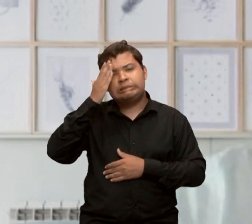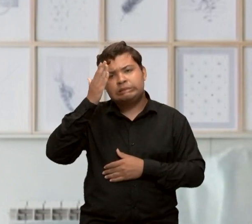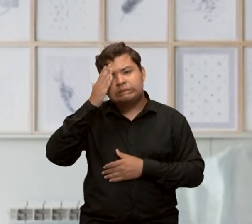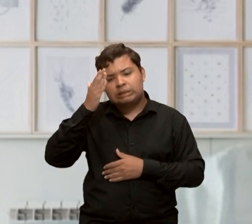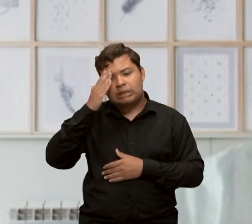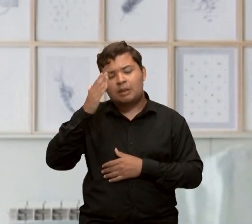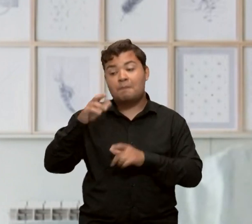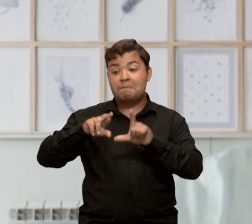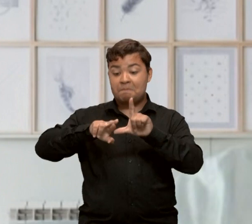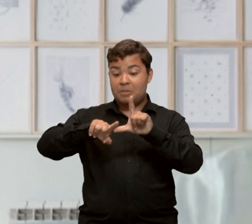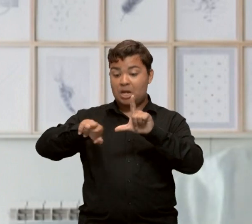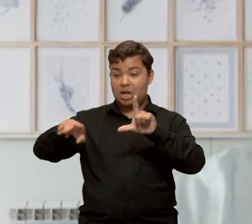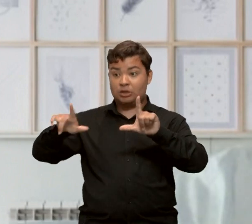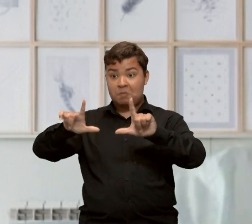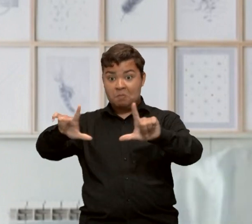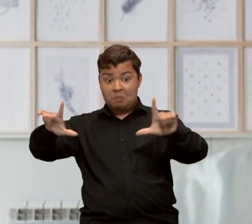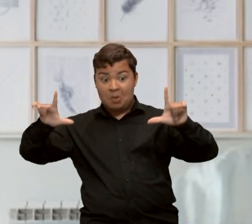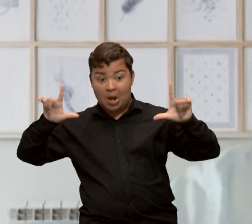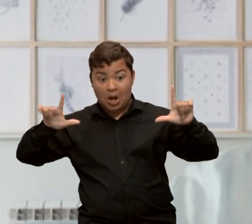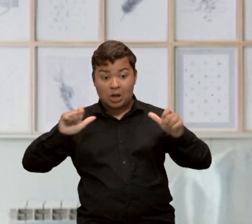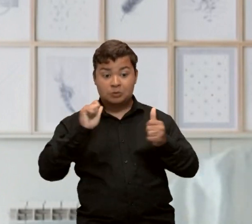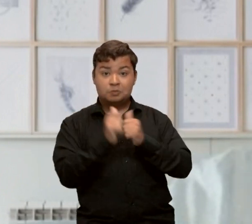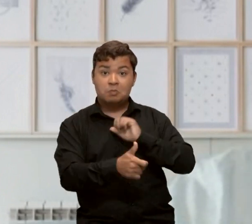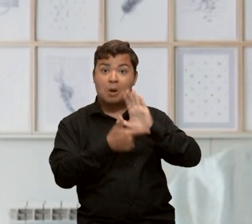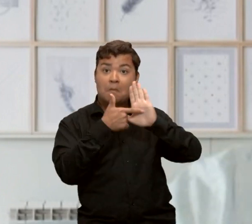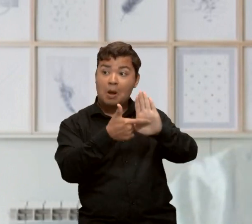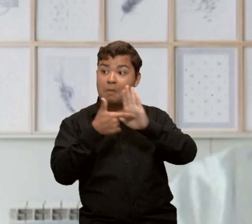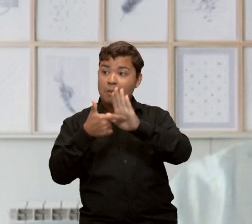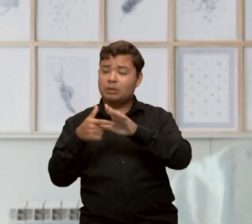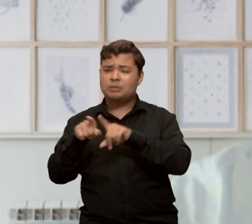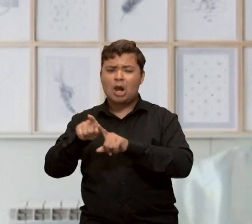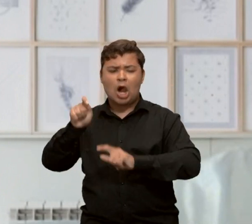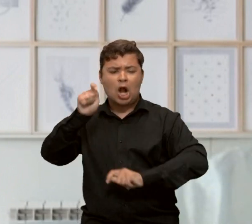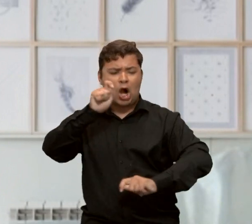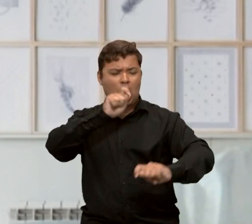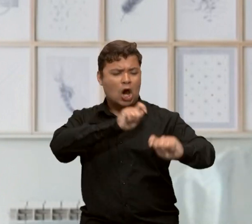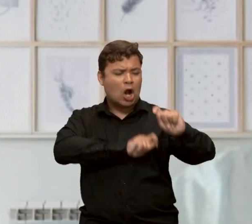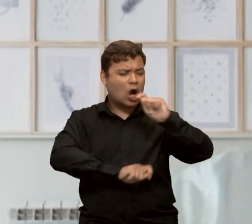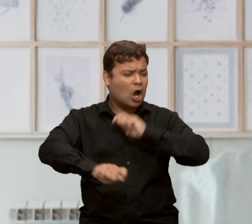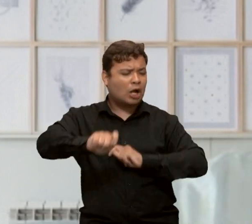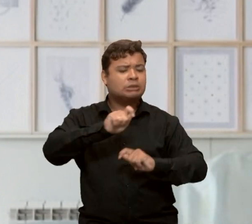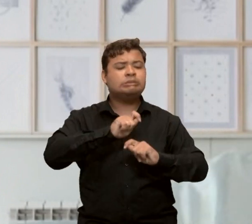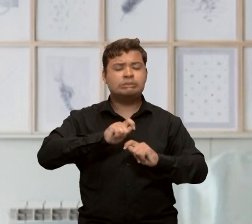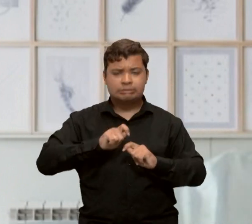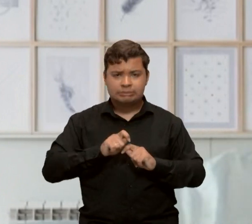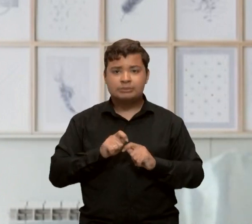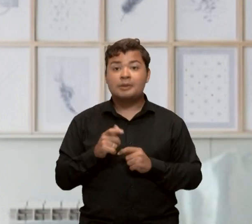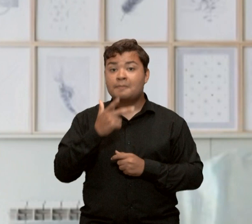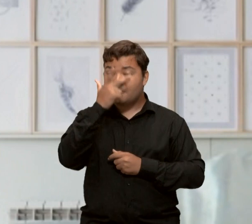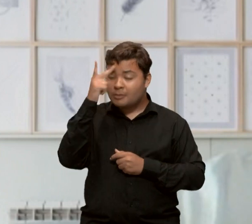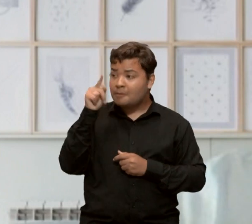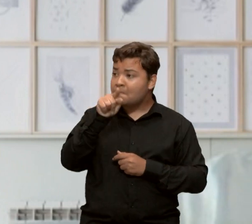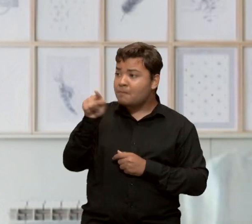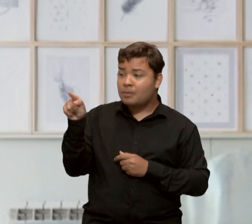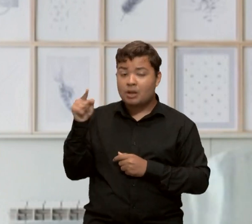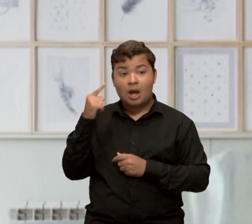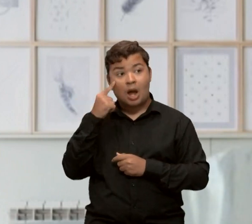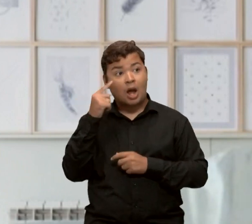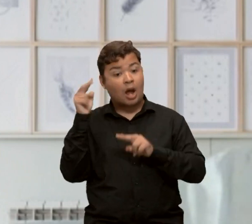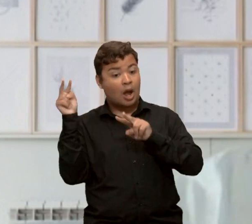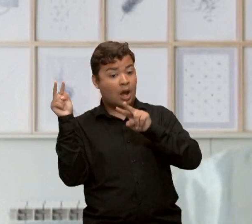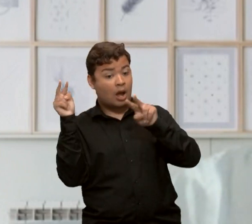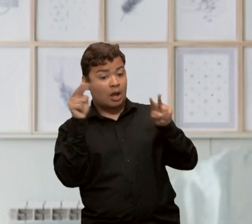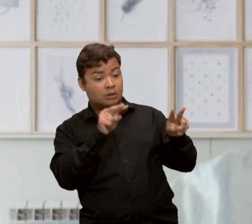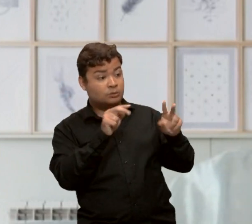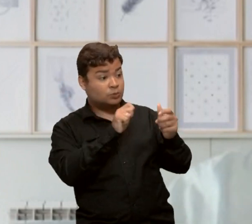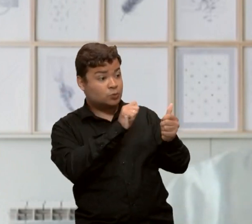na mídia, nos negócios, né, as pessoas acabam olhando só para o